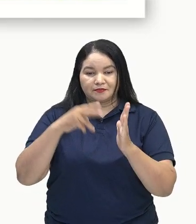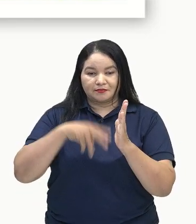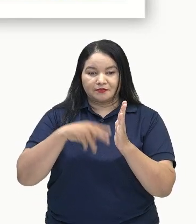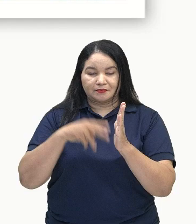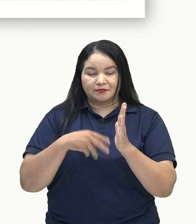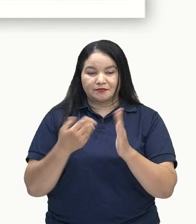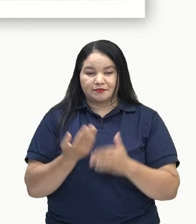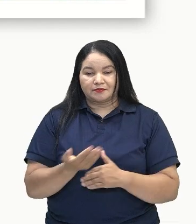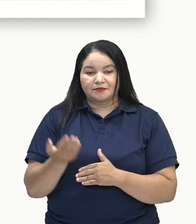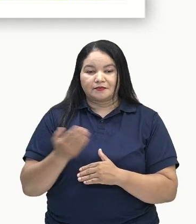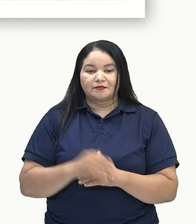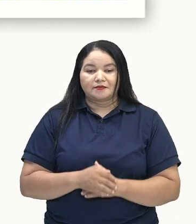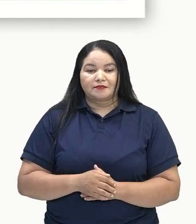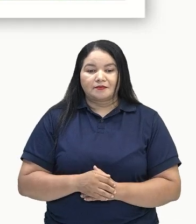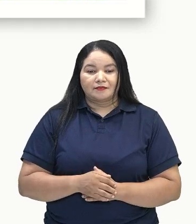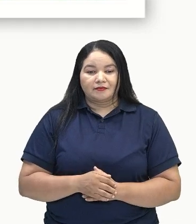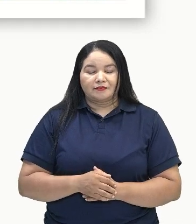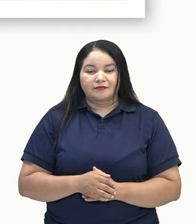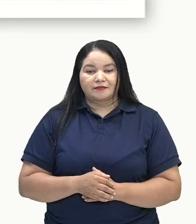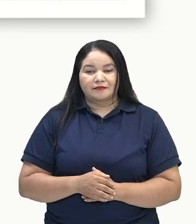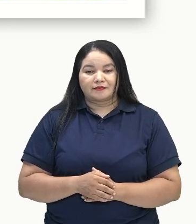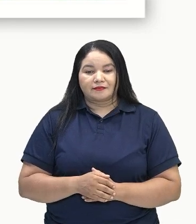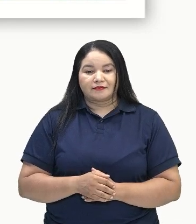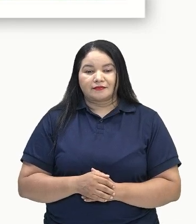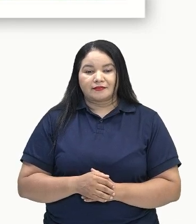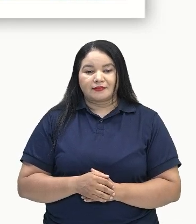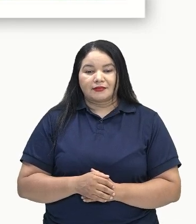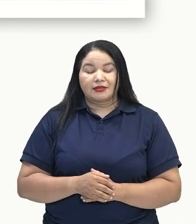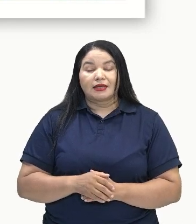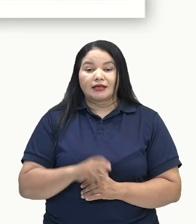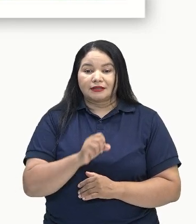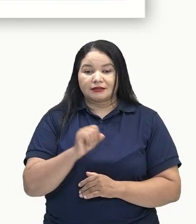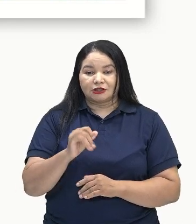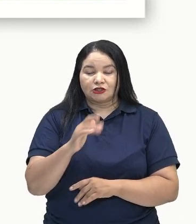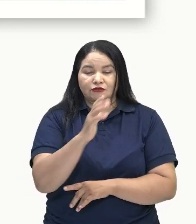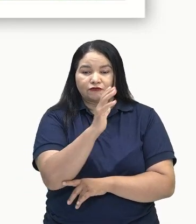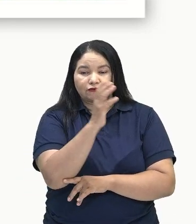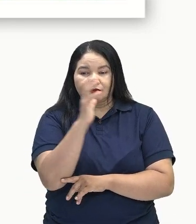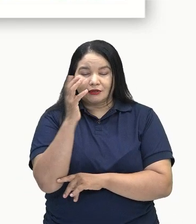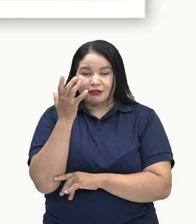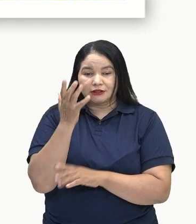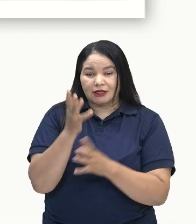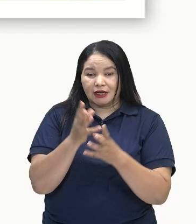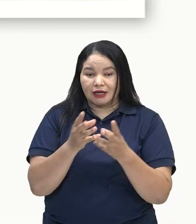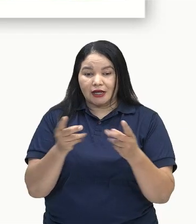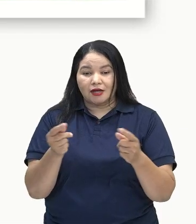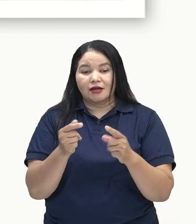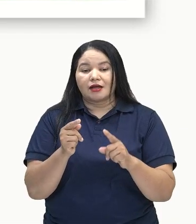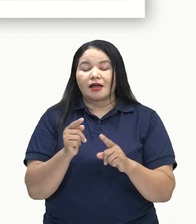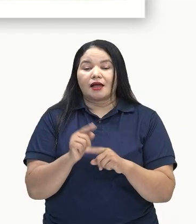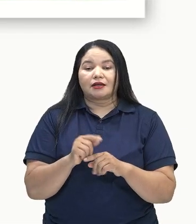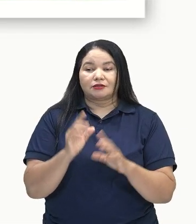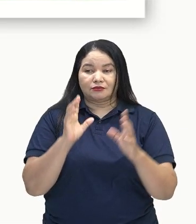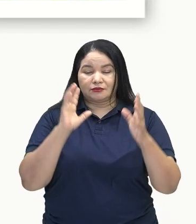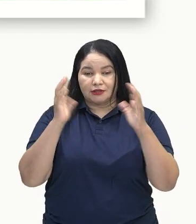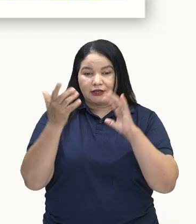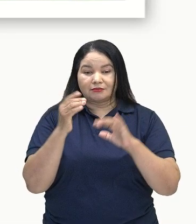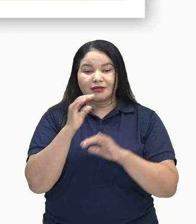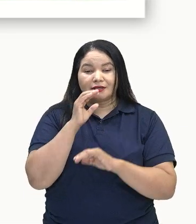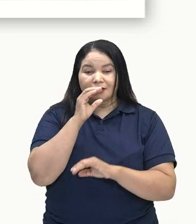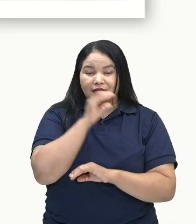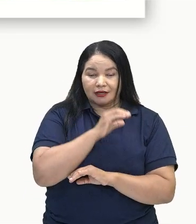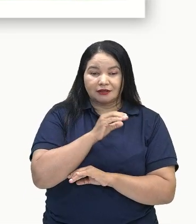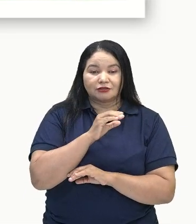and drier. Então, quando a floresta se vai, né, então o clima fica mais quente e